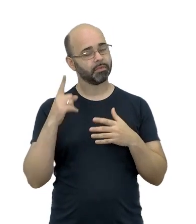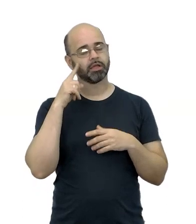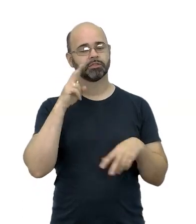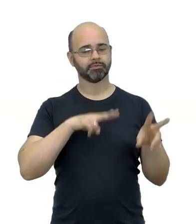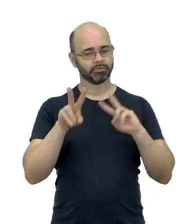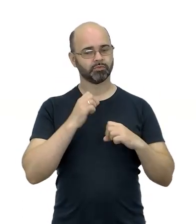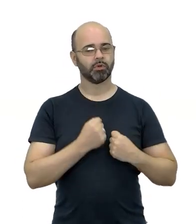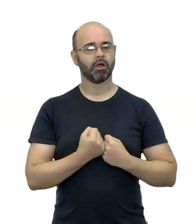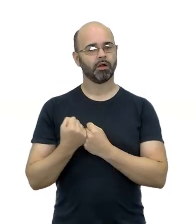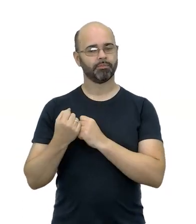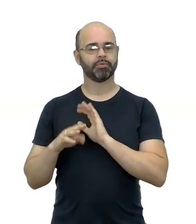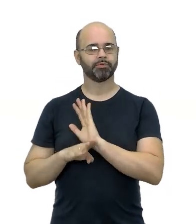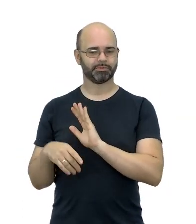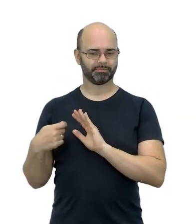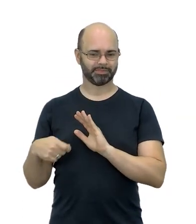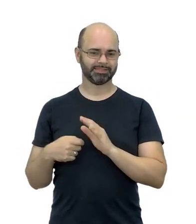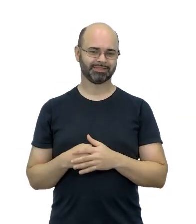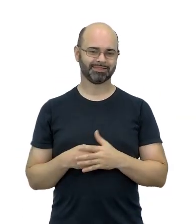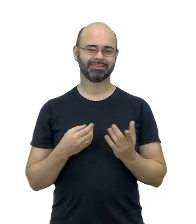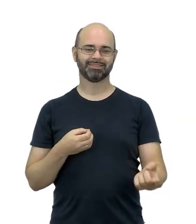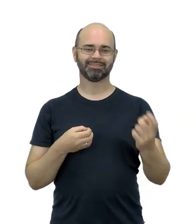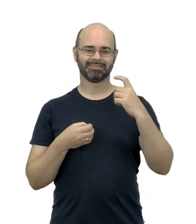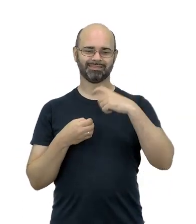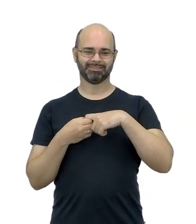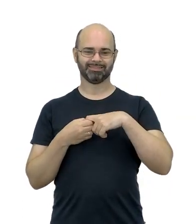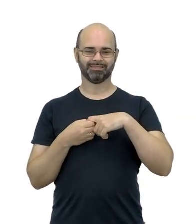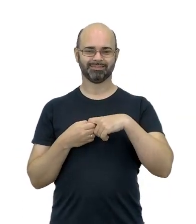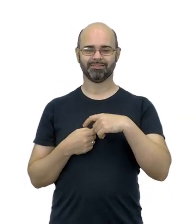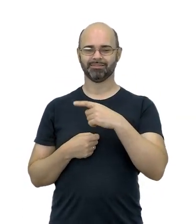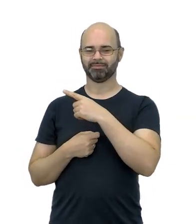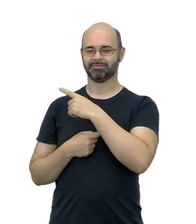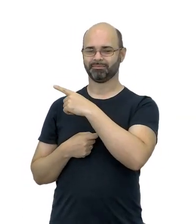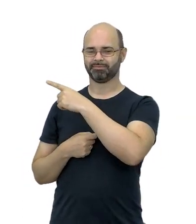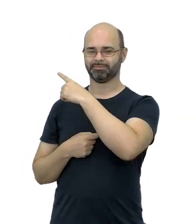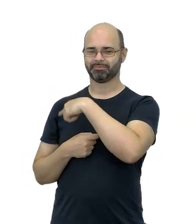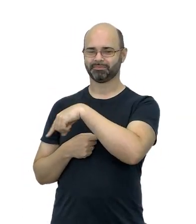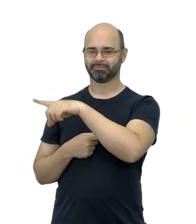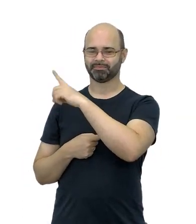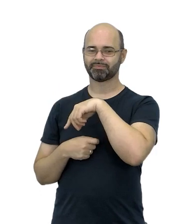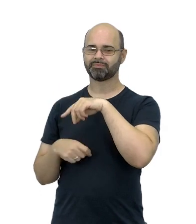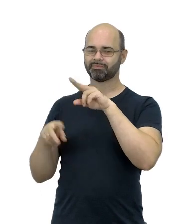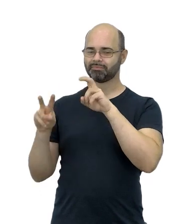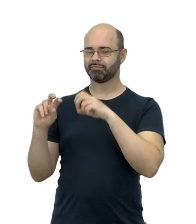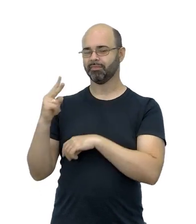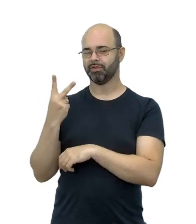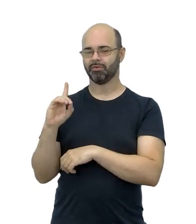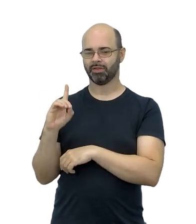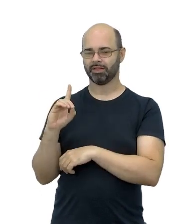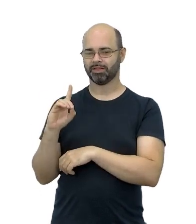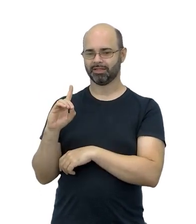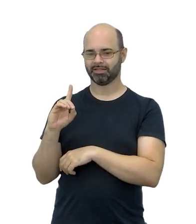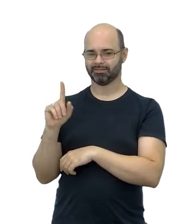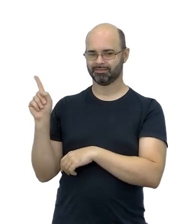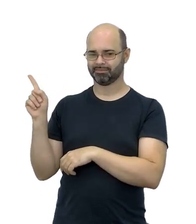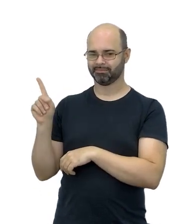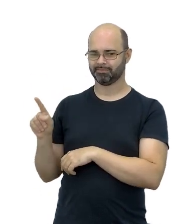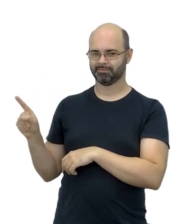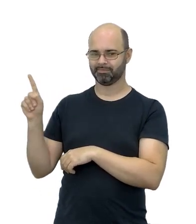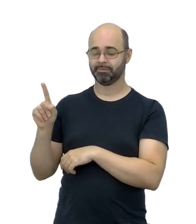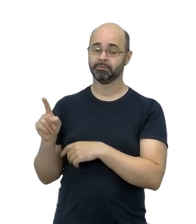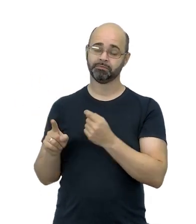fazer isso. Então, vou voltar lá naquelas nossas figurinhas lá, ó. Como a gente está falando das figuras bidimensionais, ó, eu posso